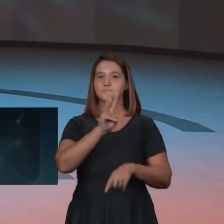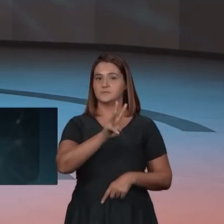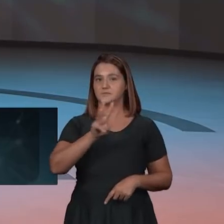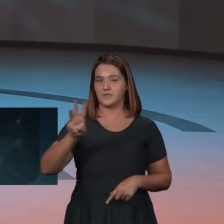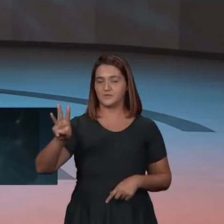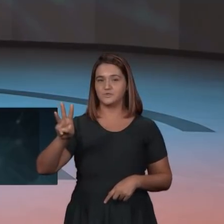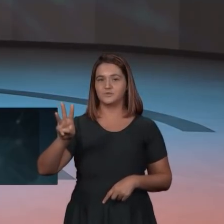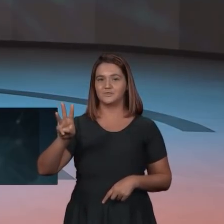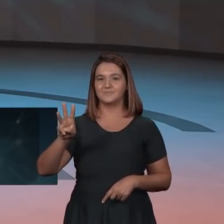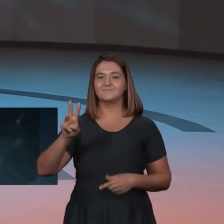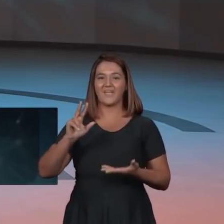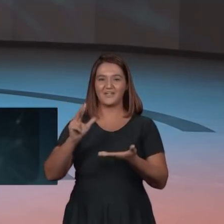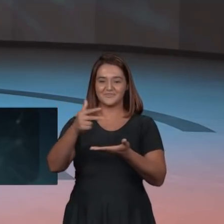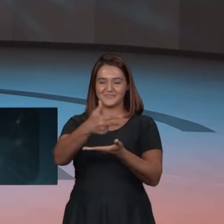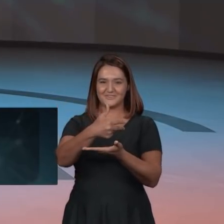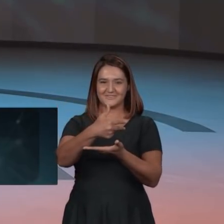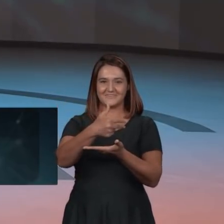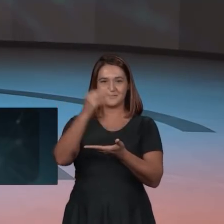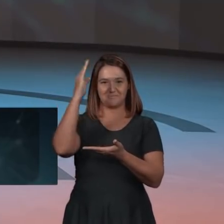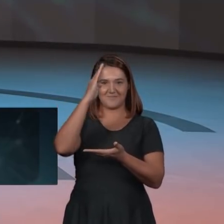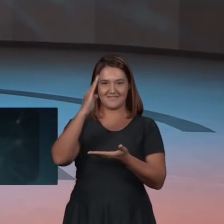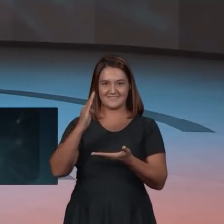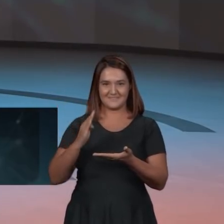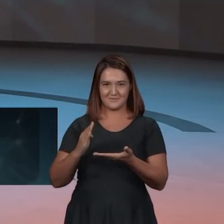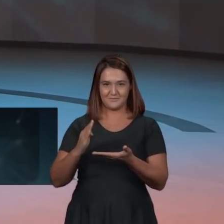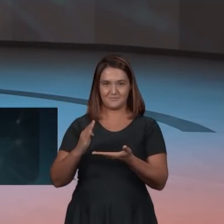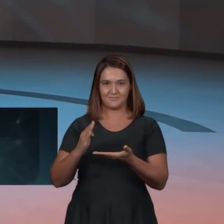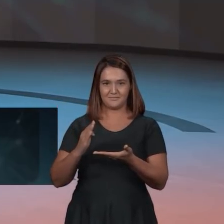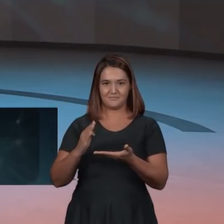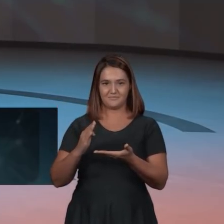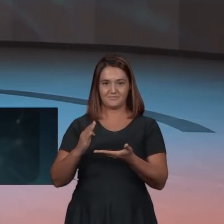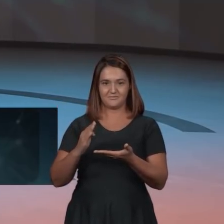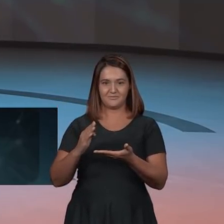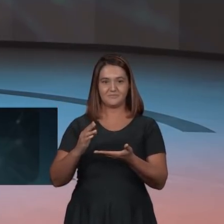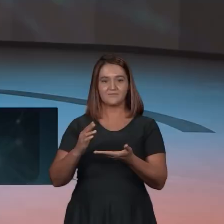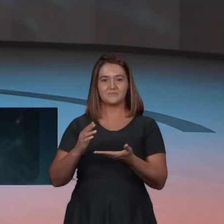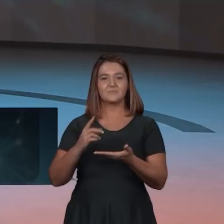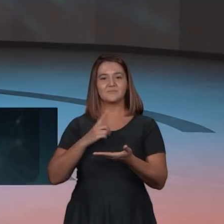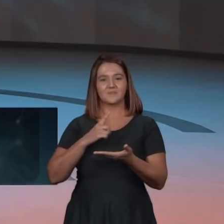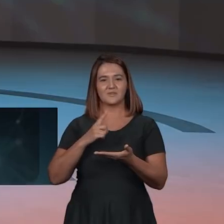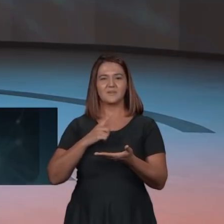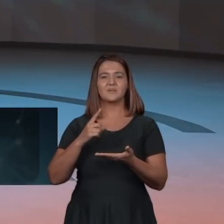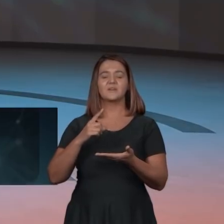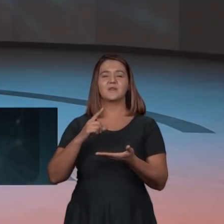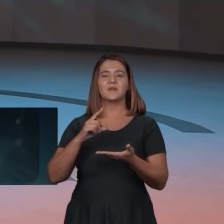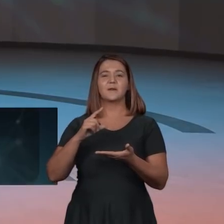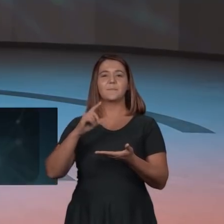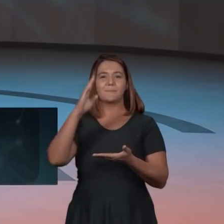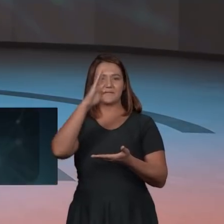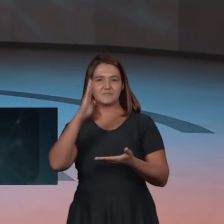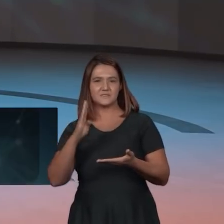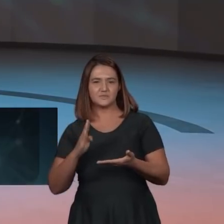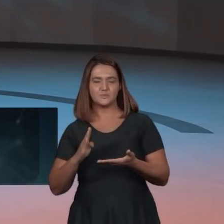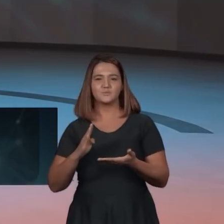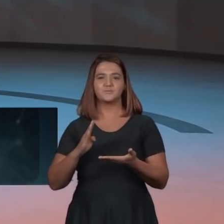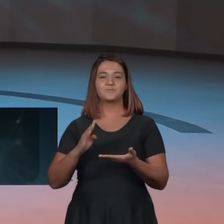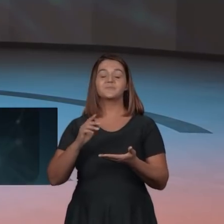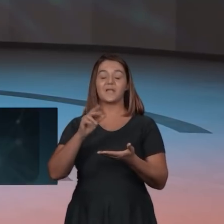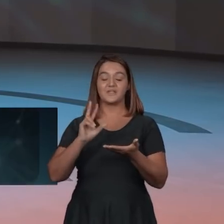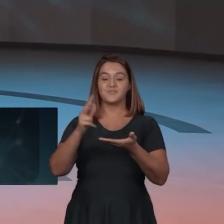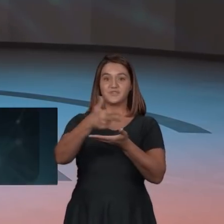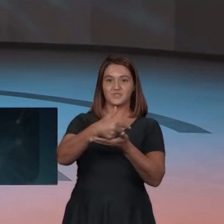Adventistas Brasil Oficial, o Adventistas Oficial Brasil, olha as duas formas lá no YouTube, você vai ver um